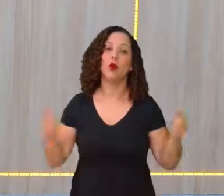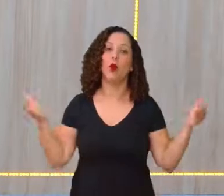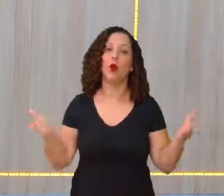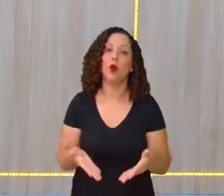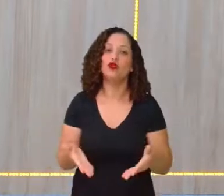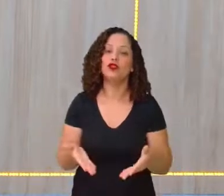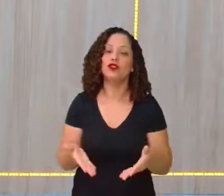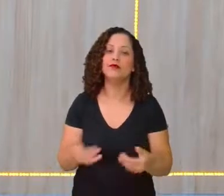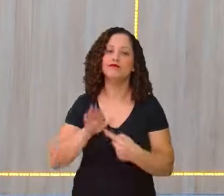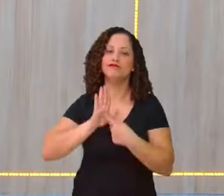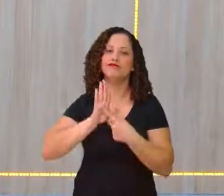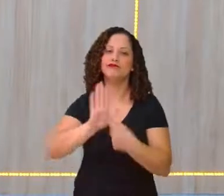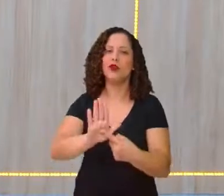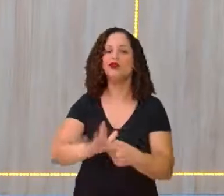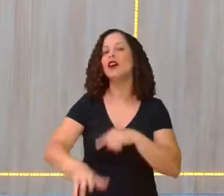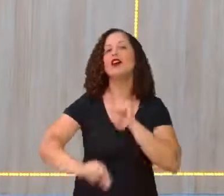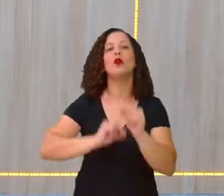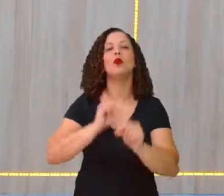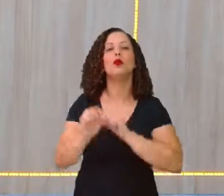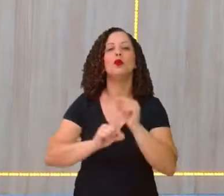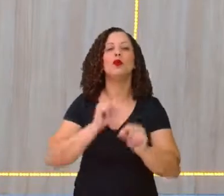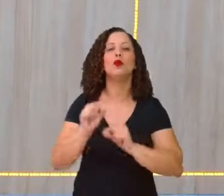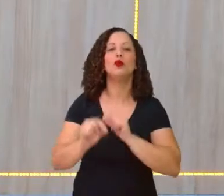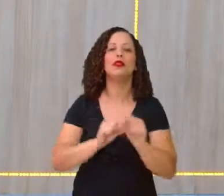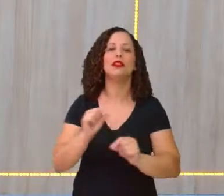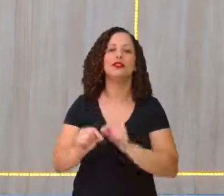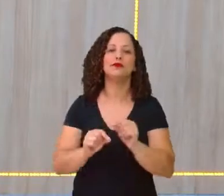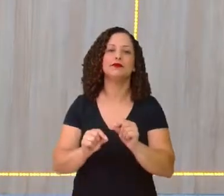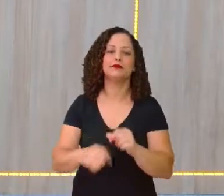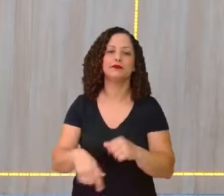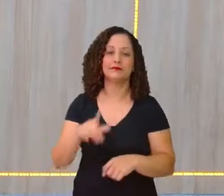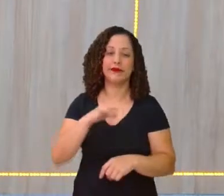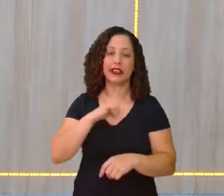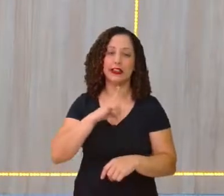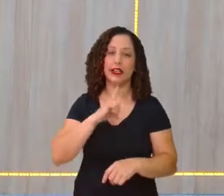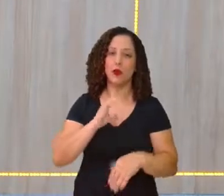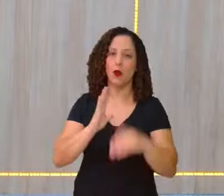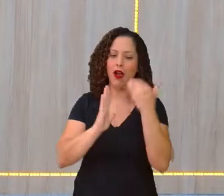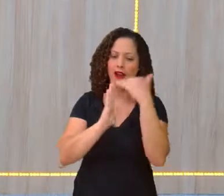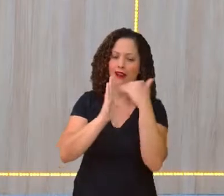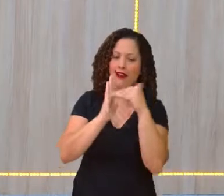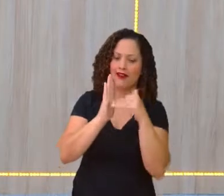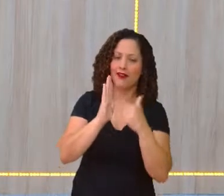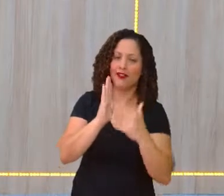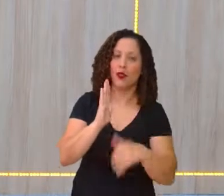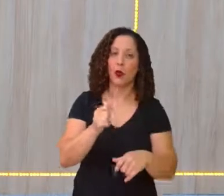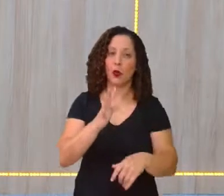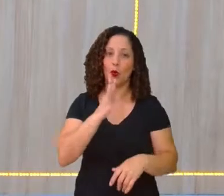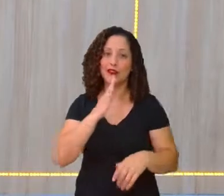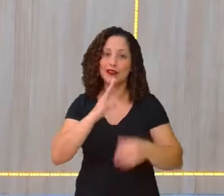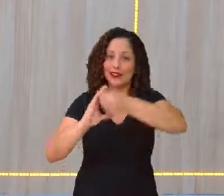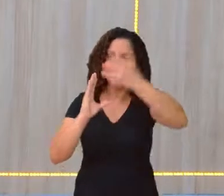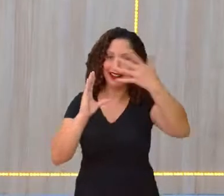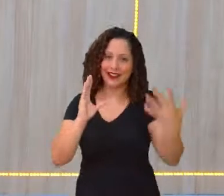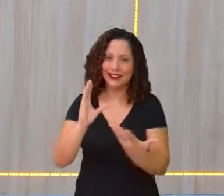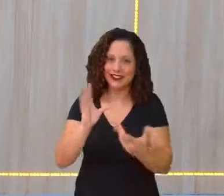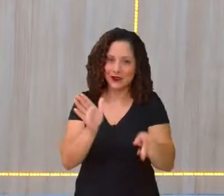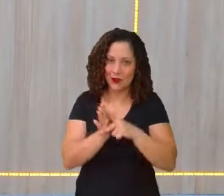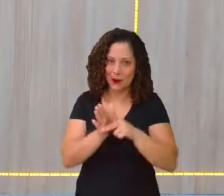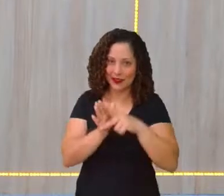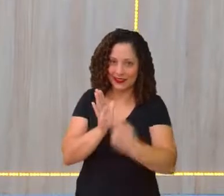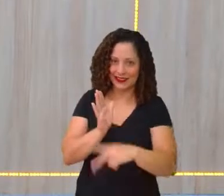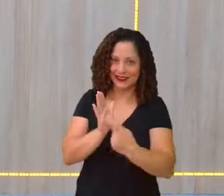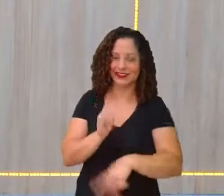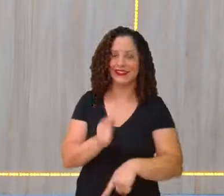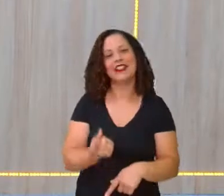isso, mas trazendo aí uma nova classificação para que vocês conheçam as características que ela possui e também